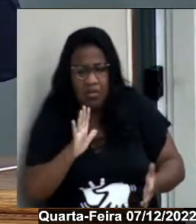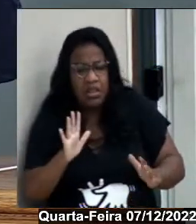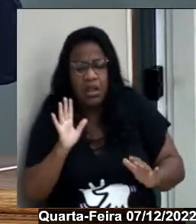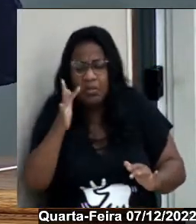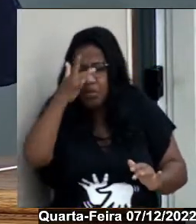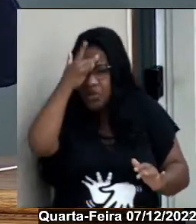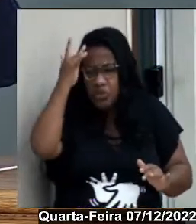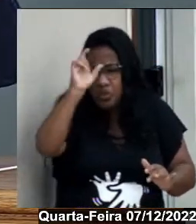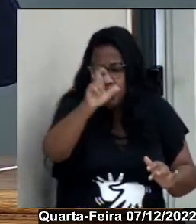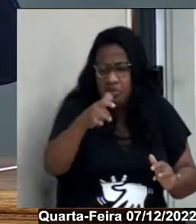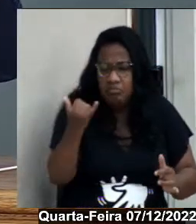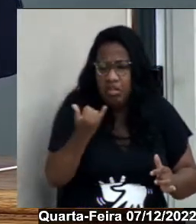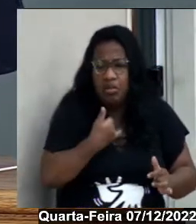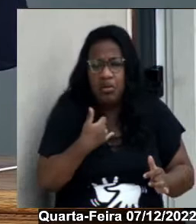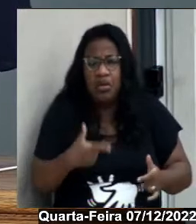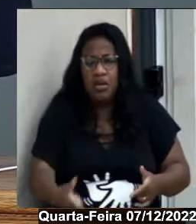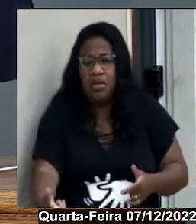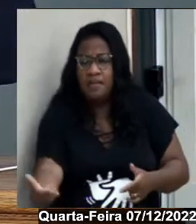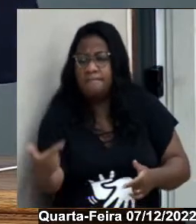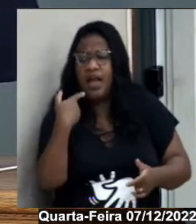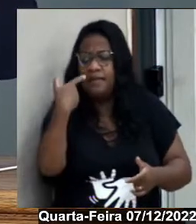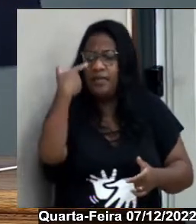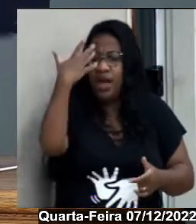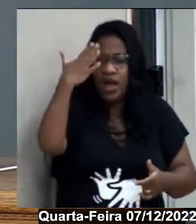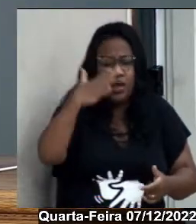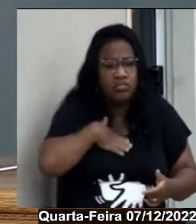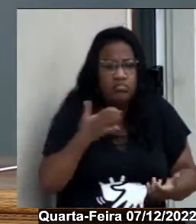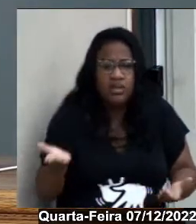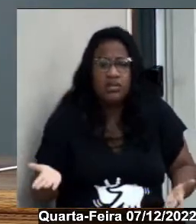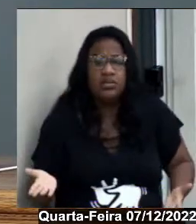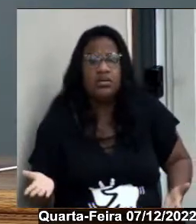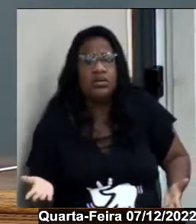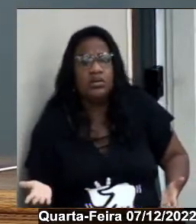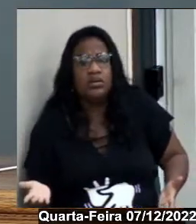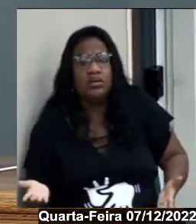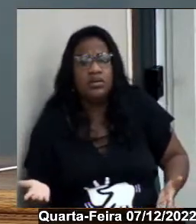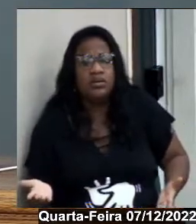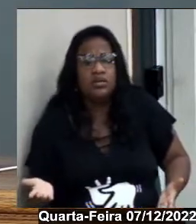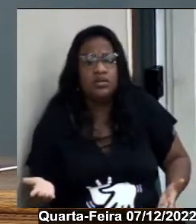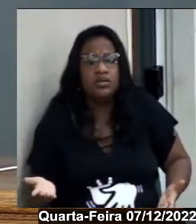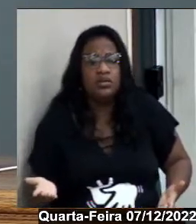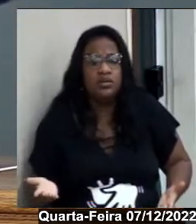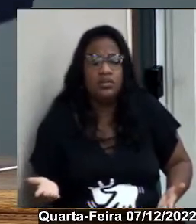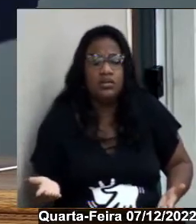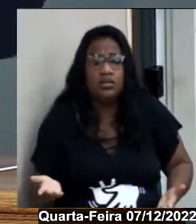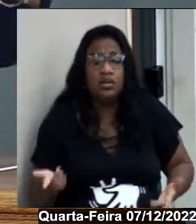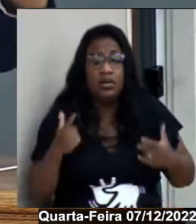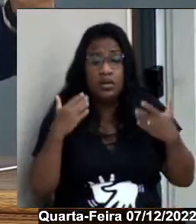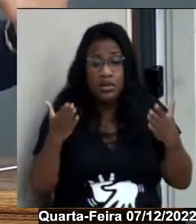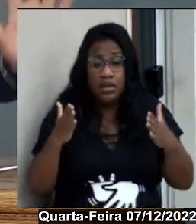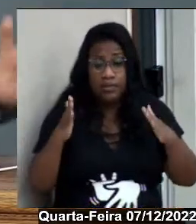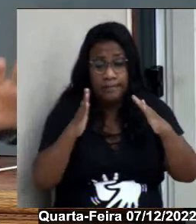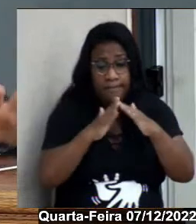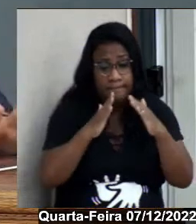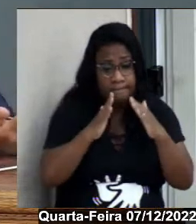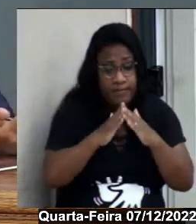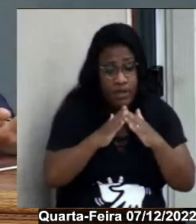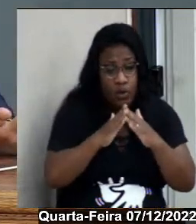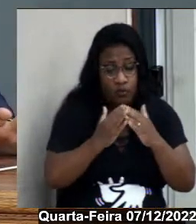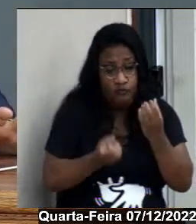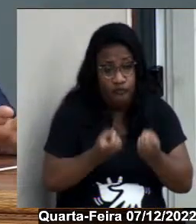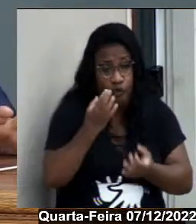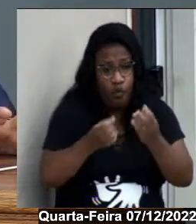quando denunciei a maior máfia nessa cidade, que até tiro eu tomei, que jogaram até pneu queimado na minha casa, a maior máfia que foi